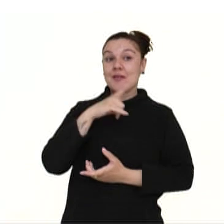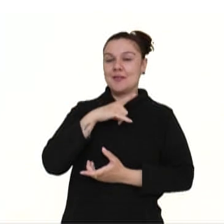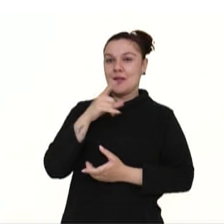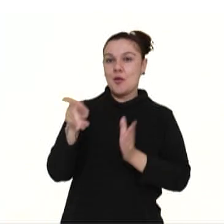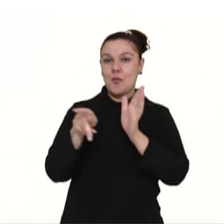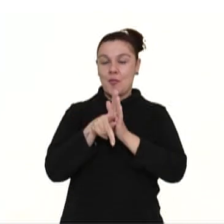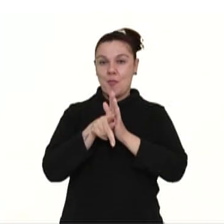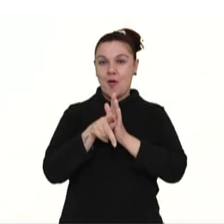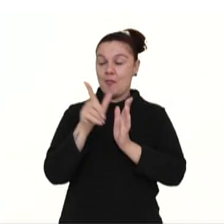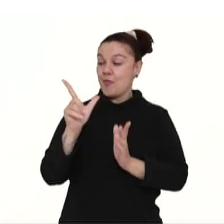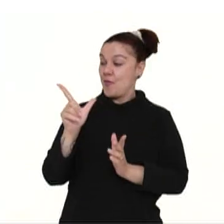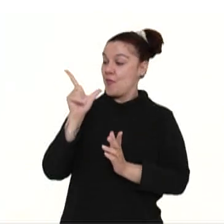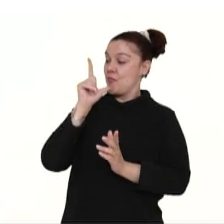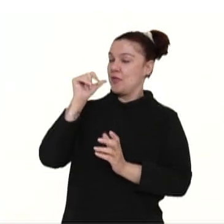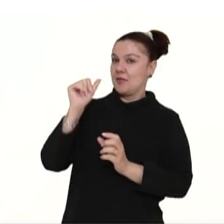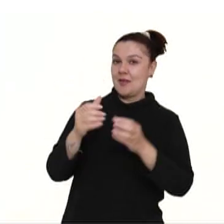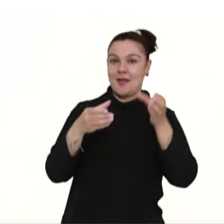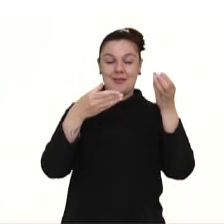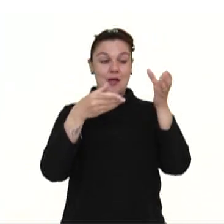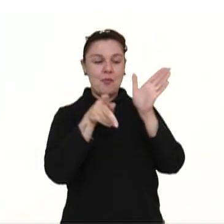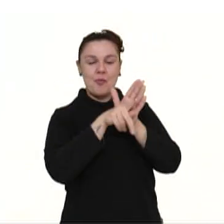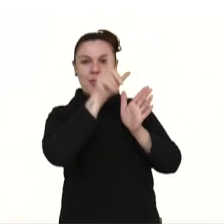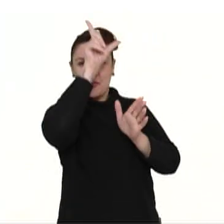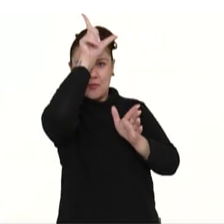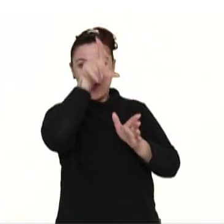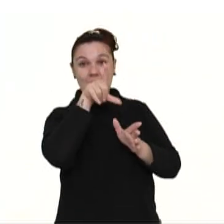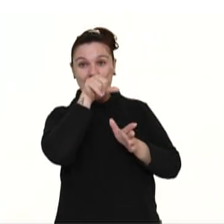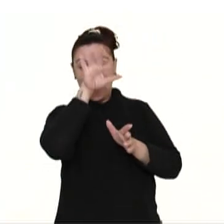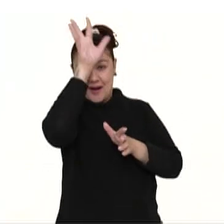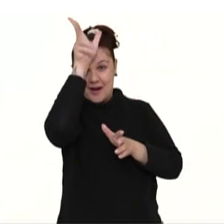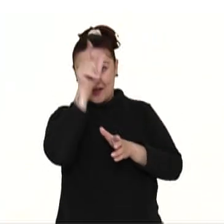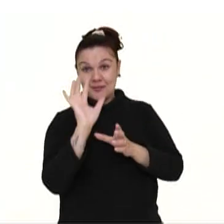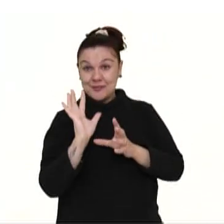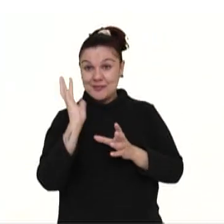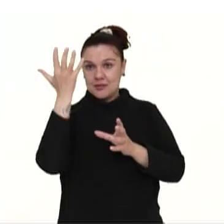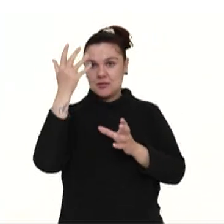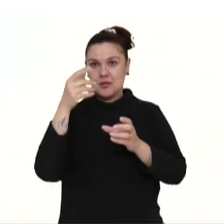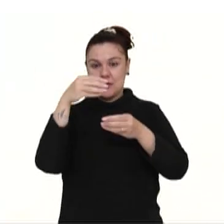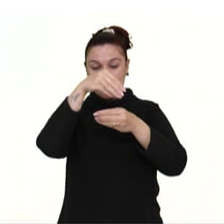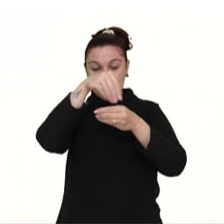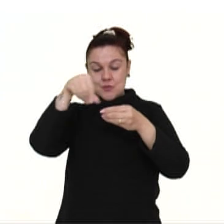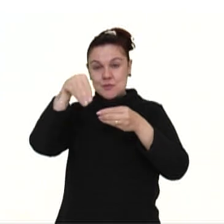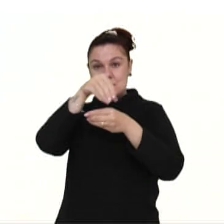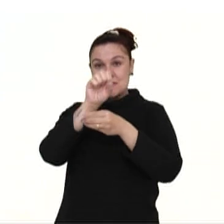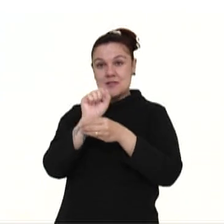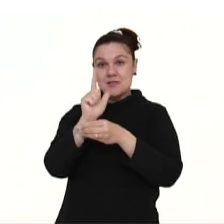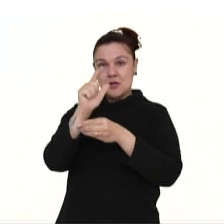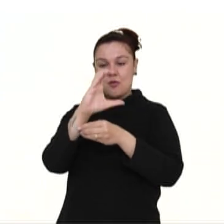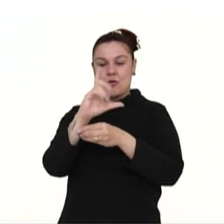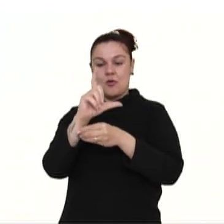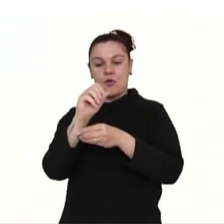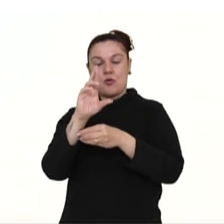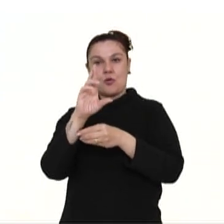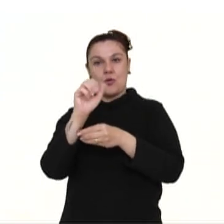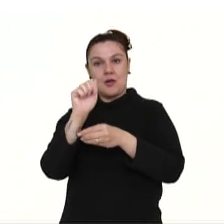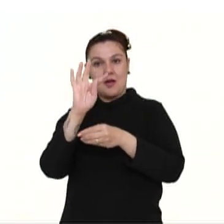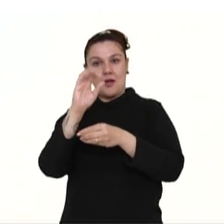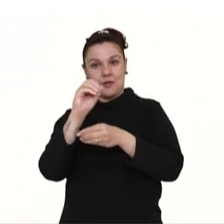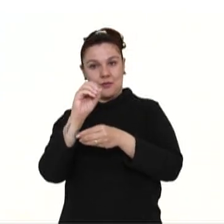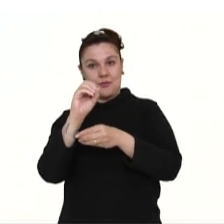de umidade no ar conhecido como galinho do tempo. Dentro dele, encontramos um sal solúvel chamado de cloreto de